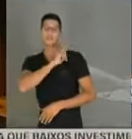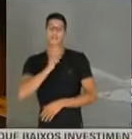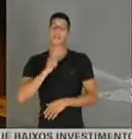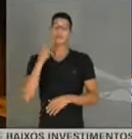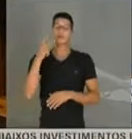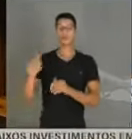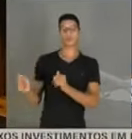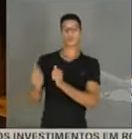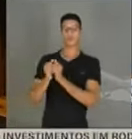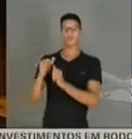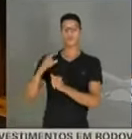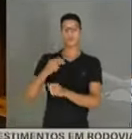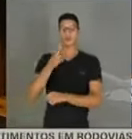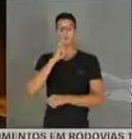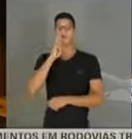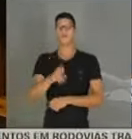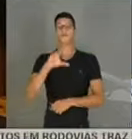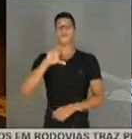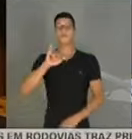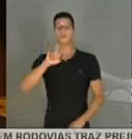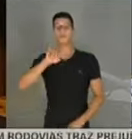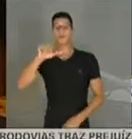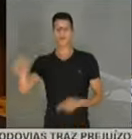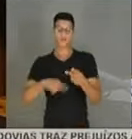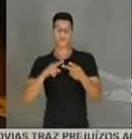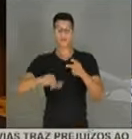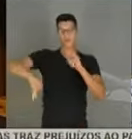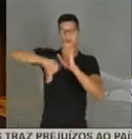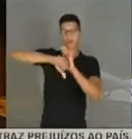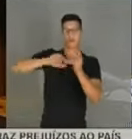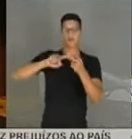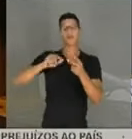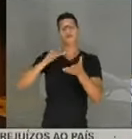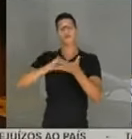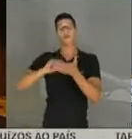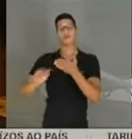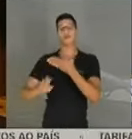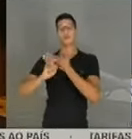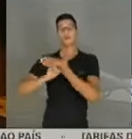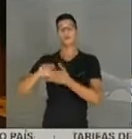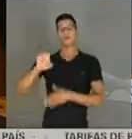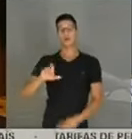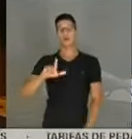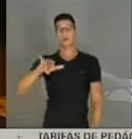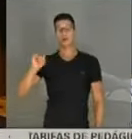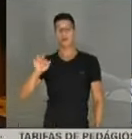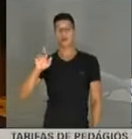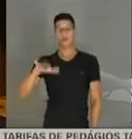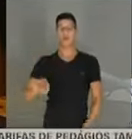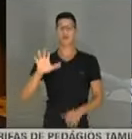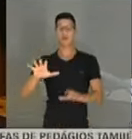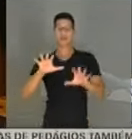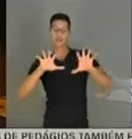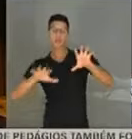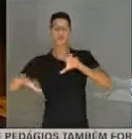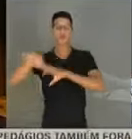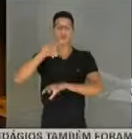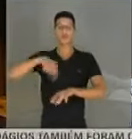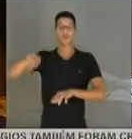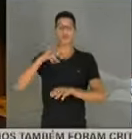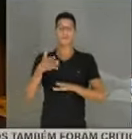Então, ao seu lado, estará respondendo civil e criminalmente o secretário executivo Elcio Franco. Esse é o esquema do qual